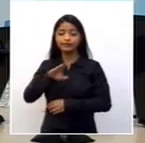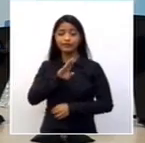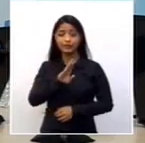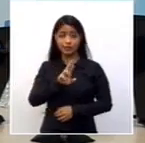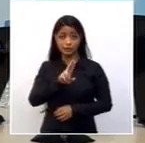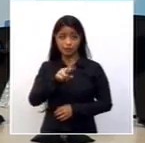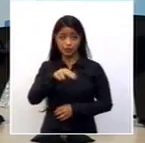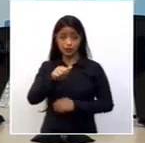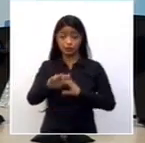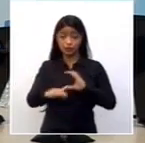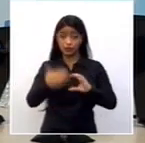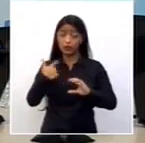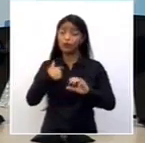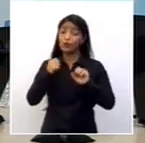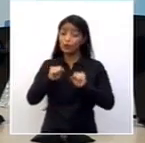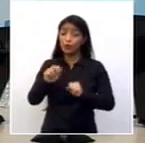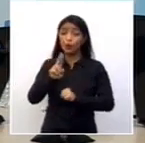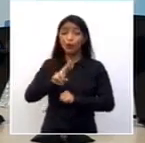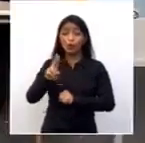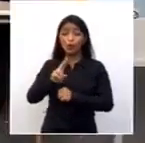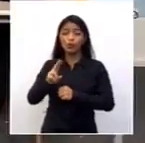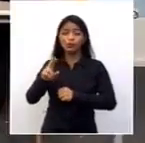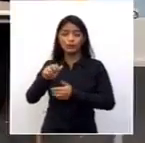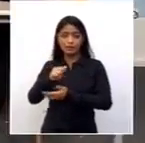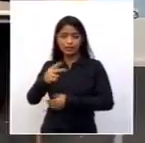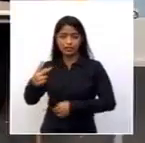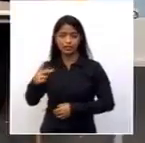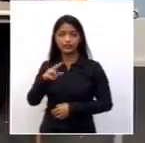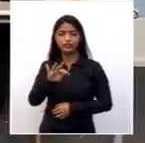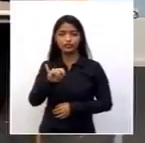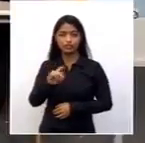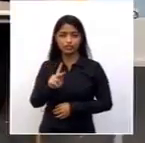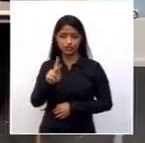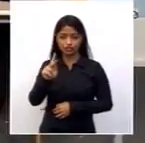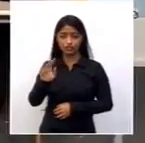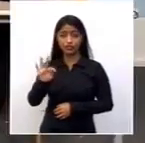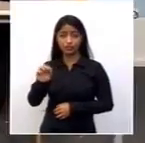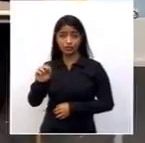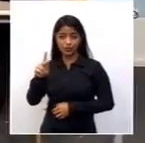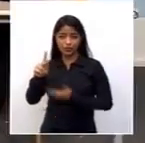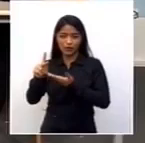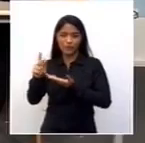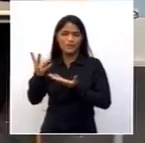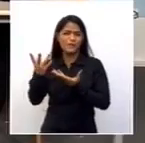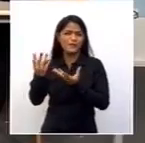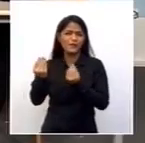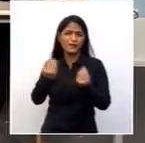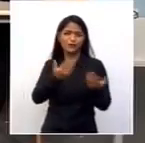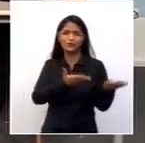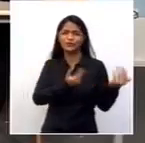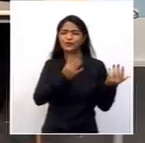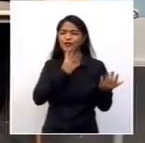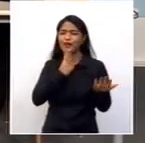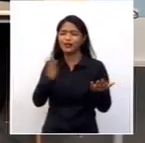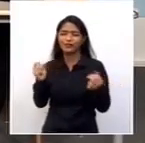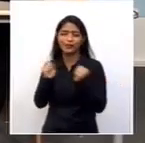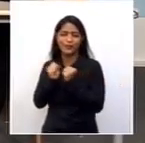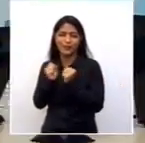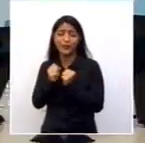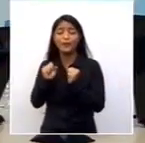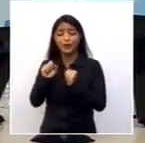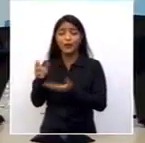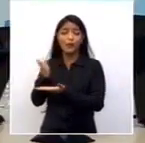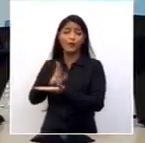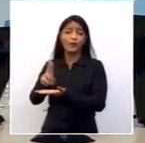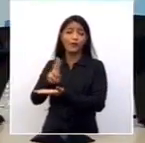utilizando a ferramenta TikTok, trabalhando com as paródias, que está super na moda hoje, né? Os adolescentes adoram essa ferramenta.